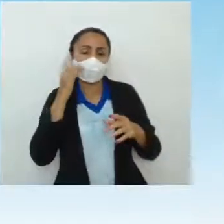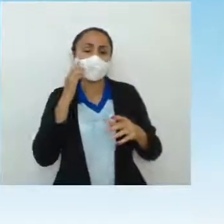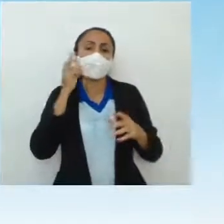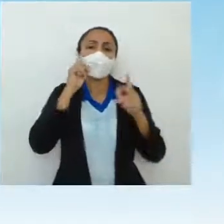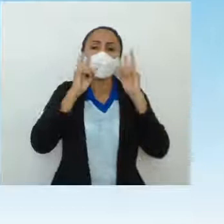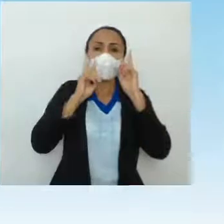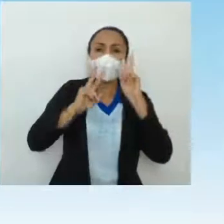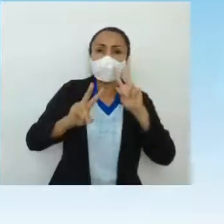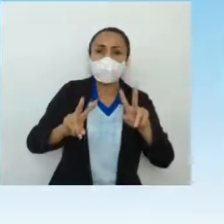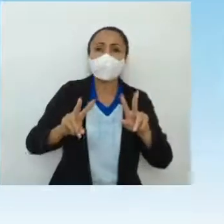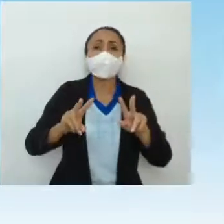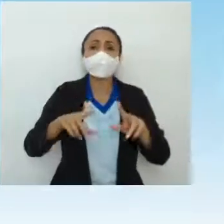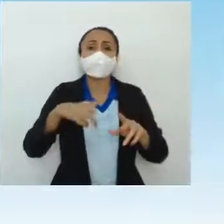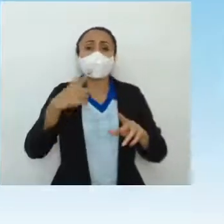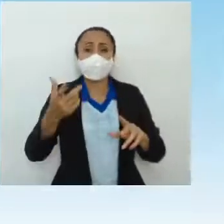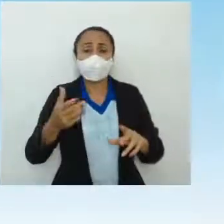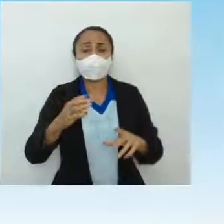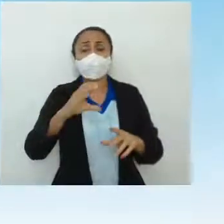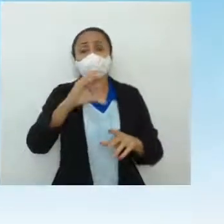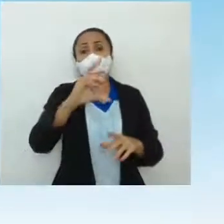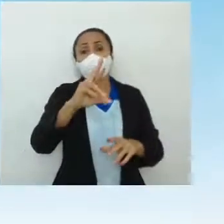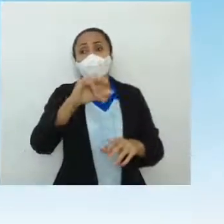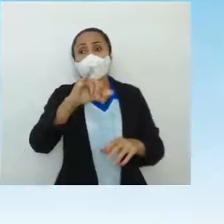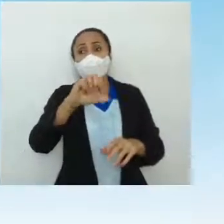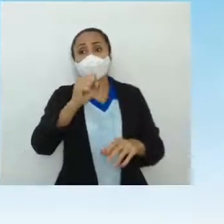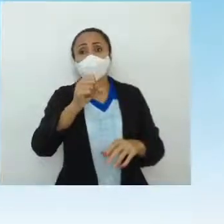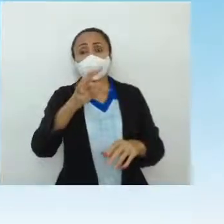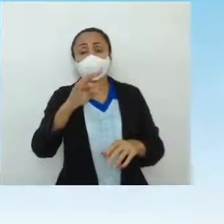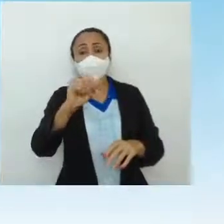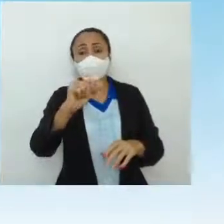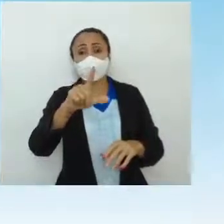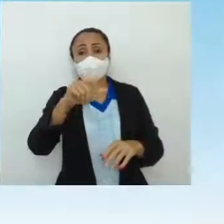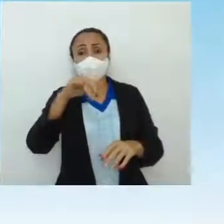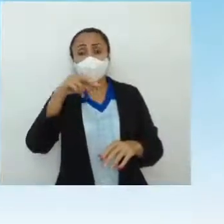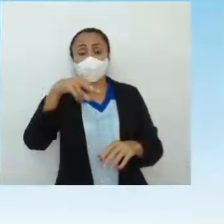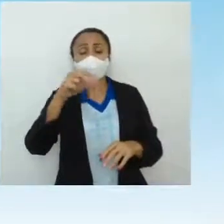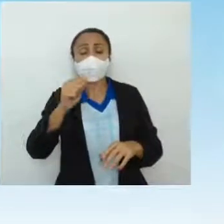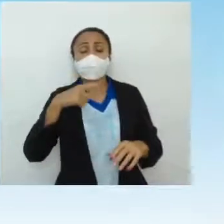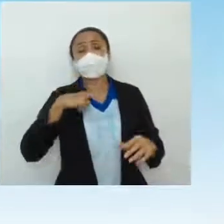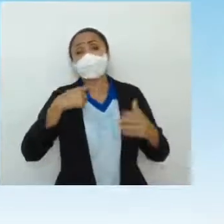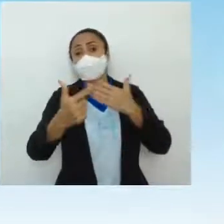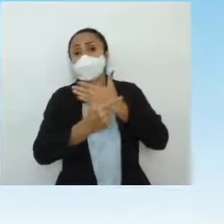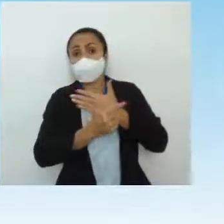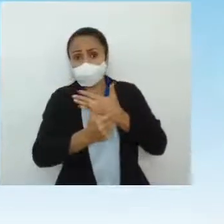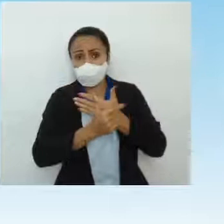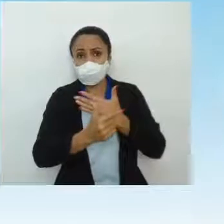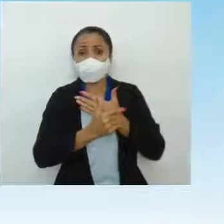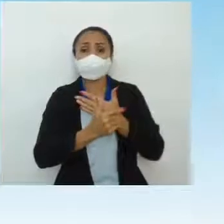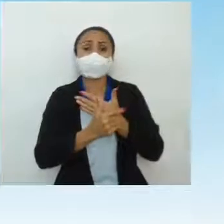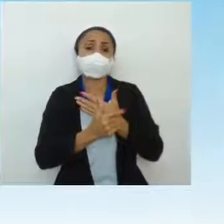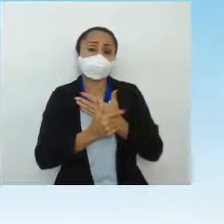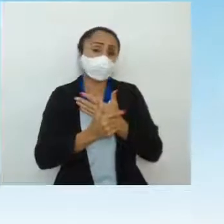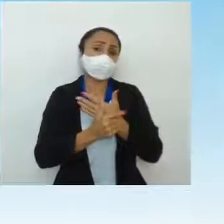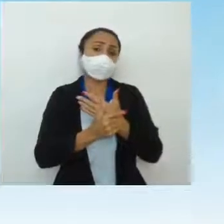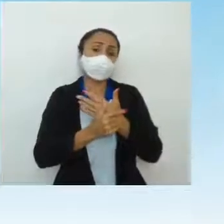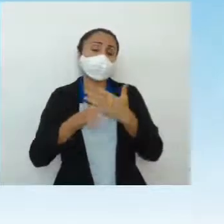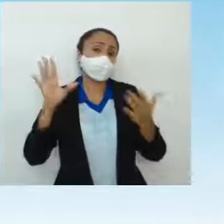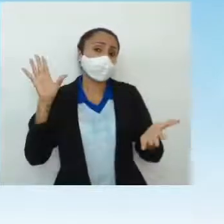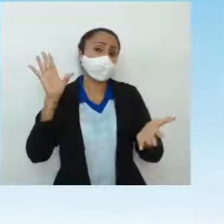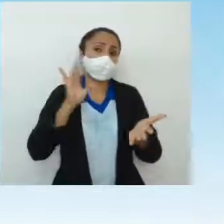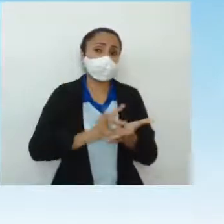estar presente ali o cristalino, cuja função do cristalino vai consistir em